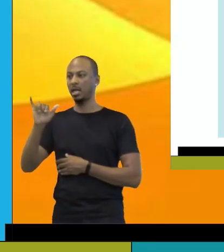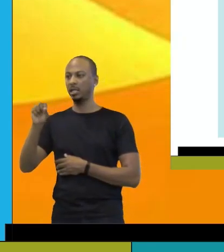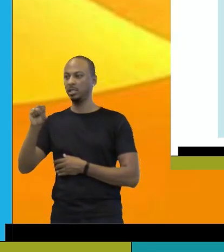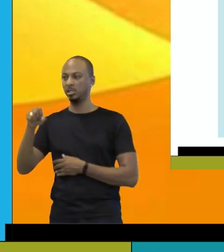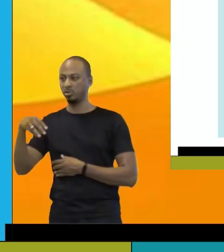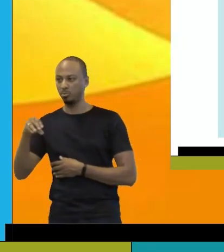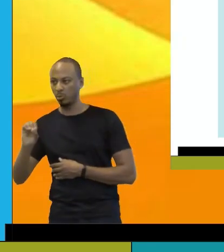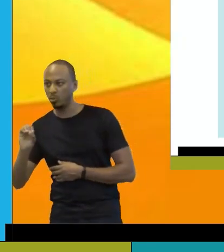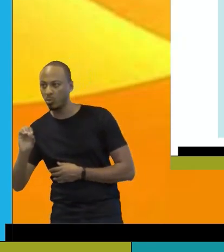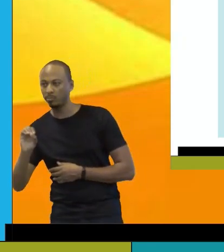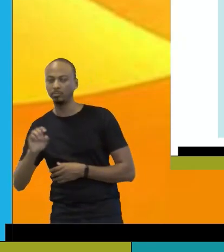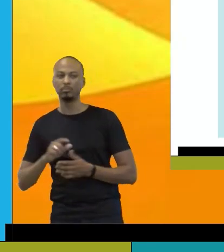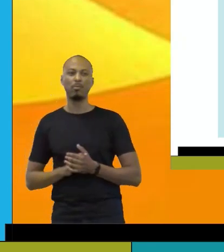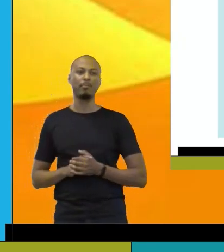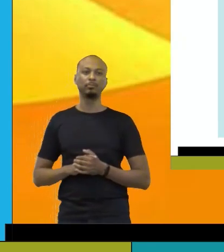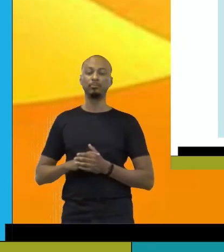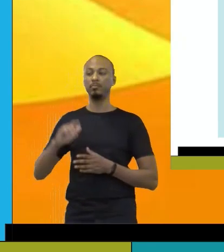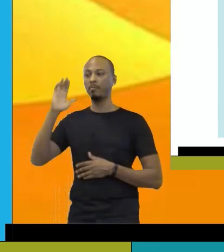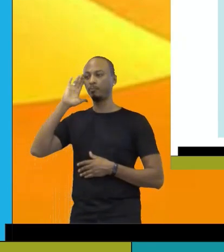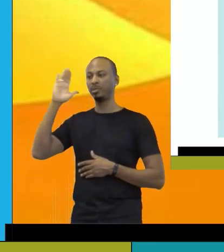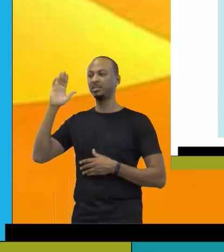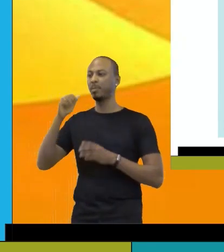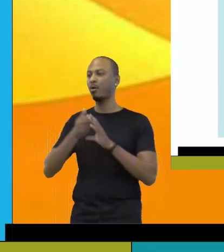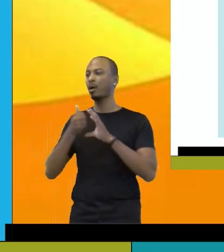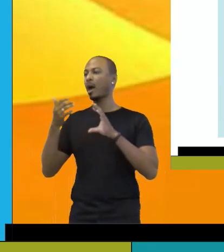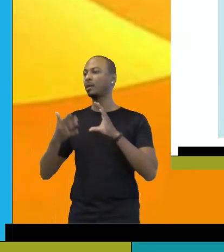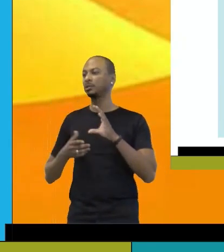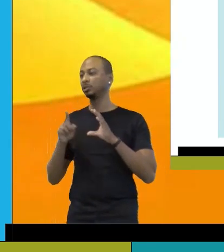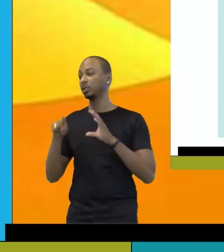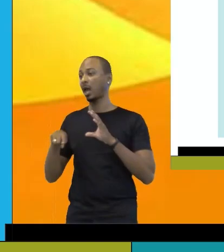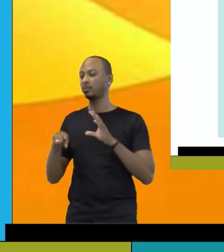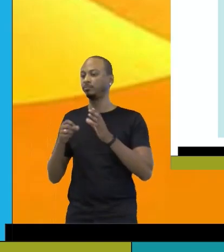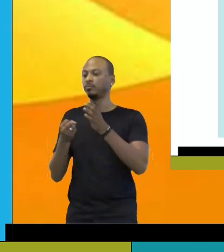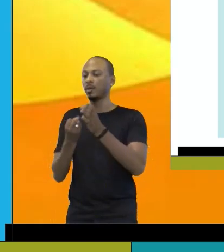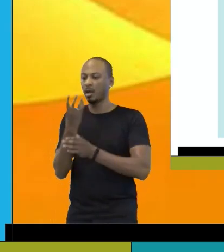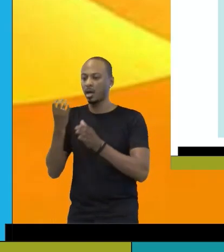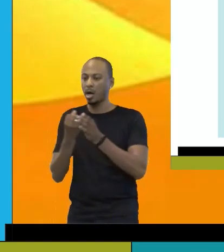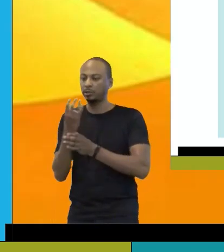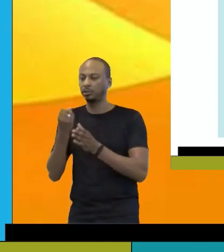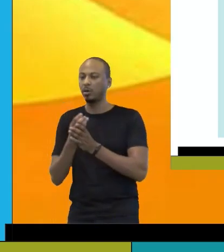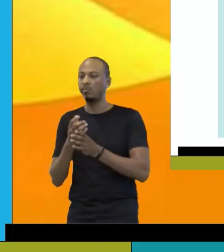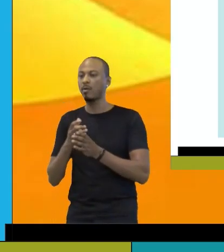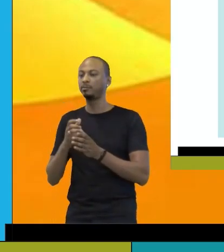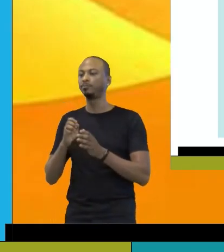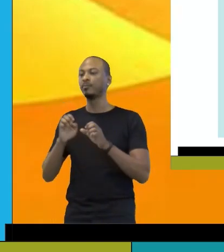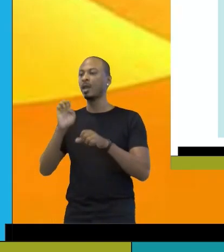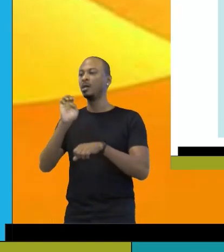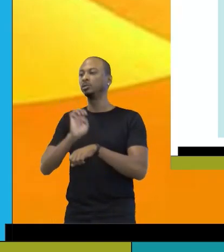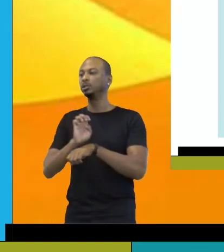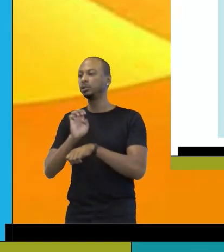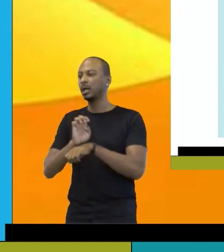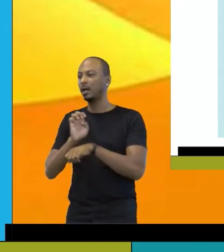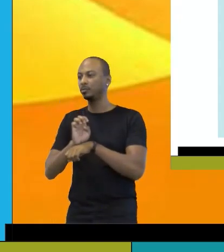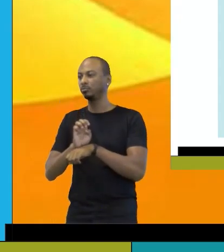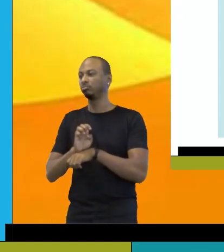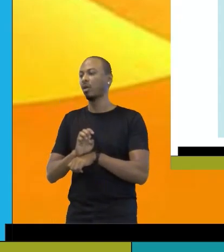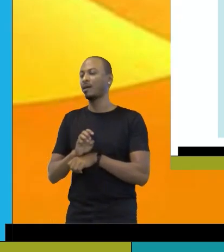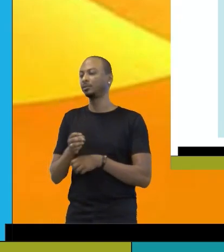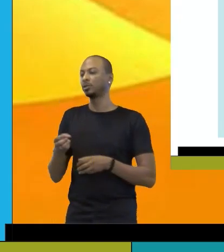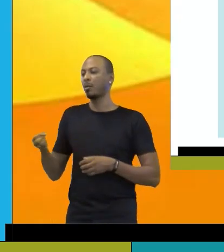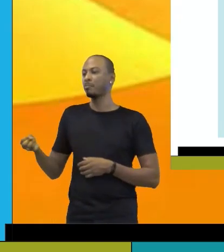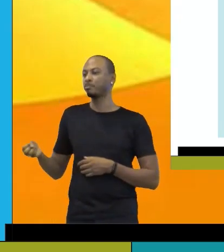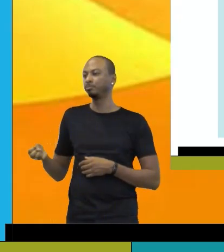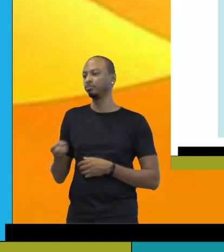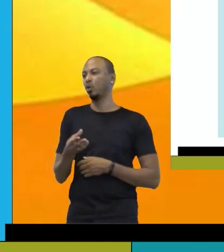nascente: formação dos estados modernos. Quando eu falo da formação dos estados modernos, eu estou me referindo